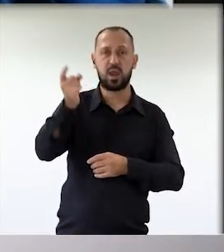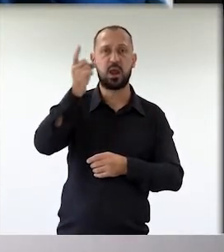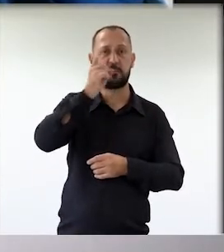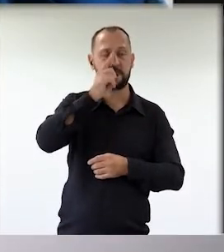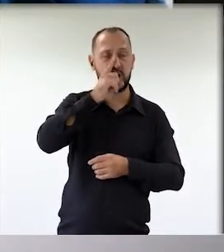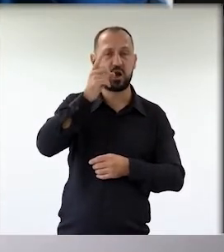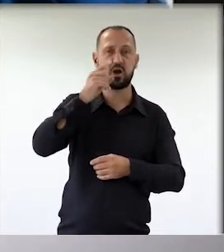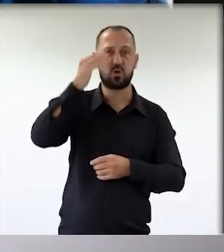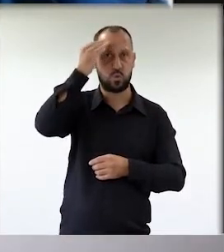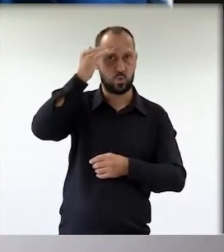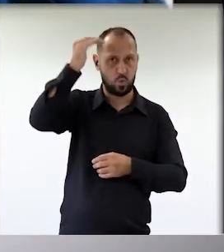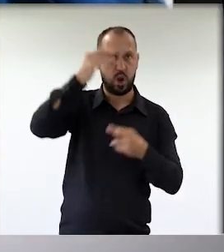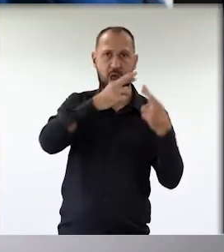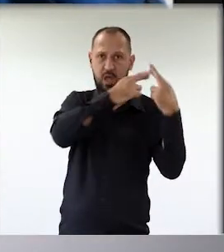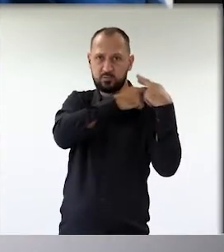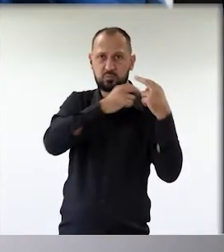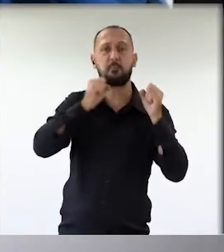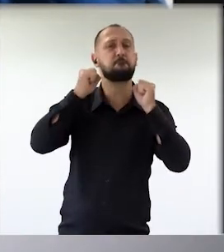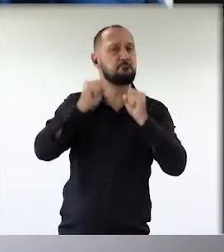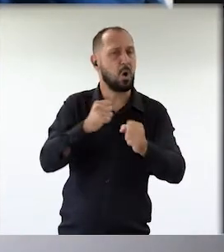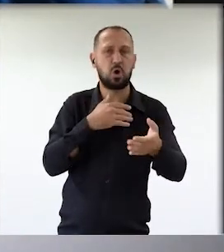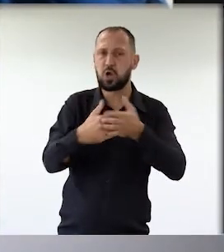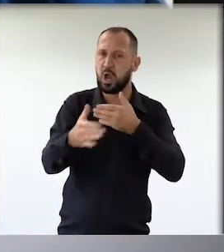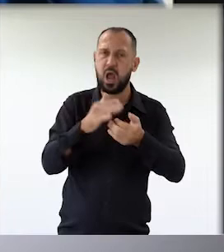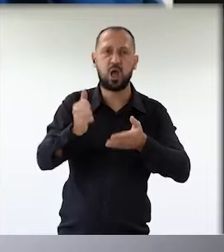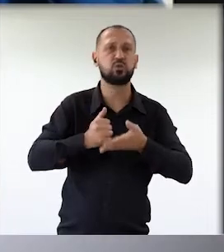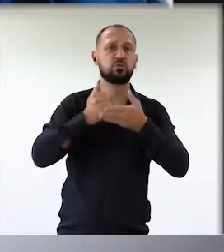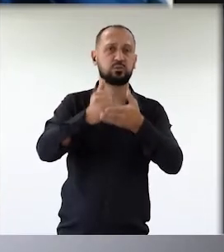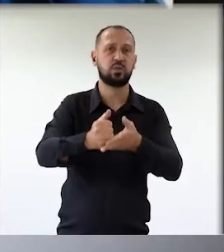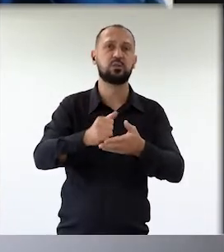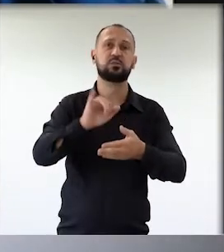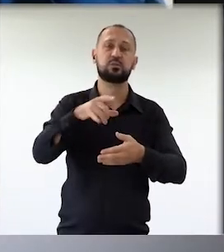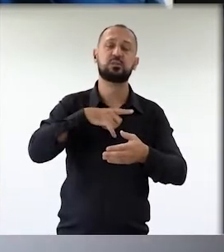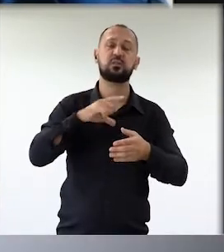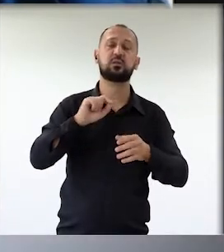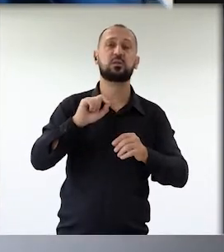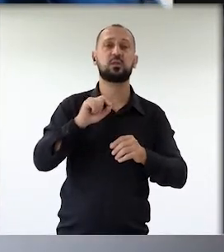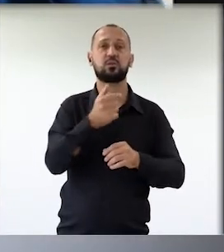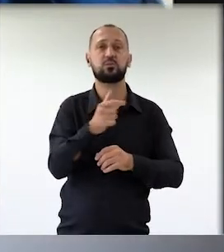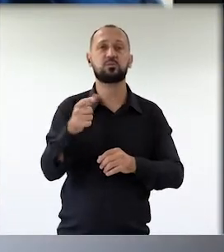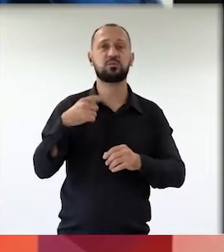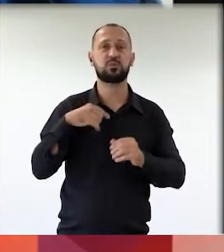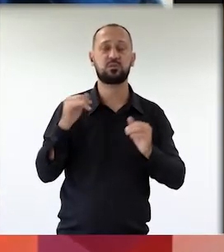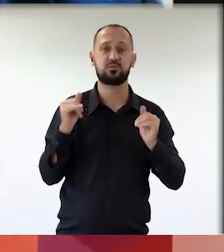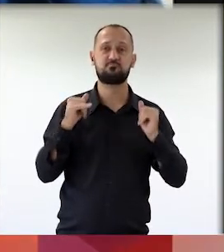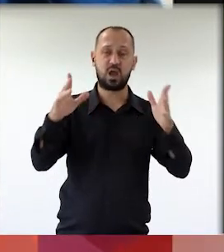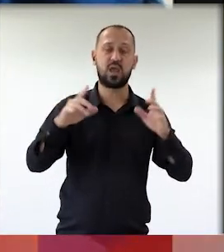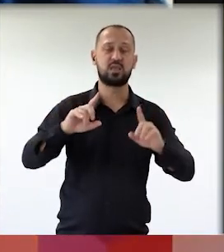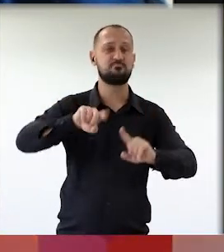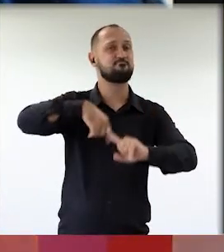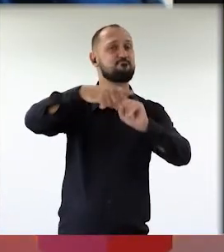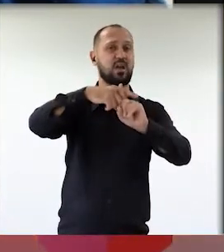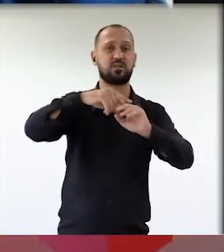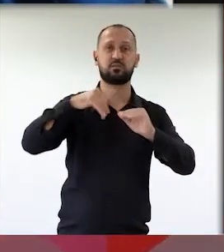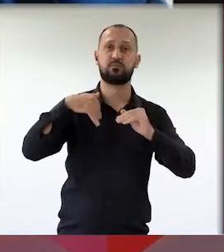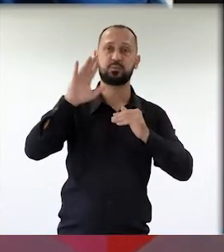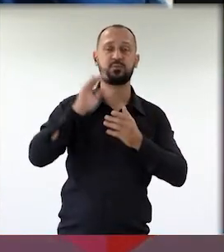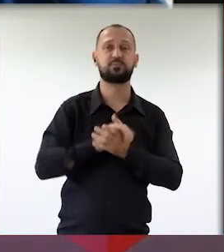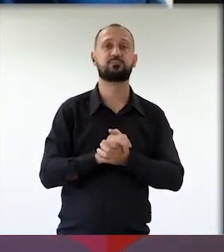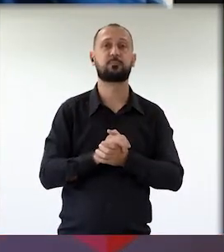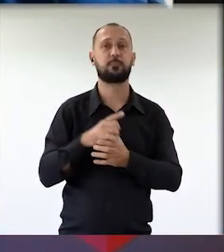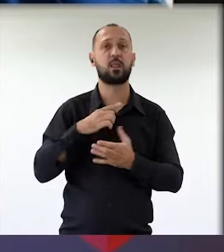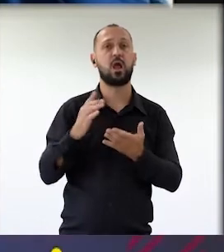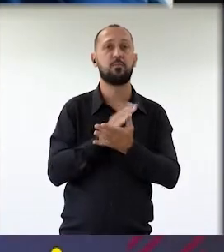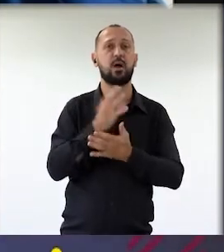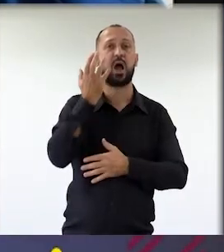a supervisão do pai, da mãe, de um responsável, ela pode sim ajudar, desde que atividades que não sejam aquém das forças dela,